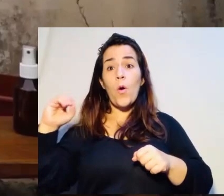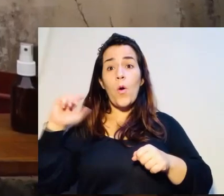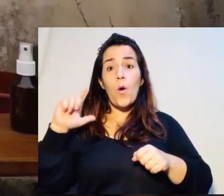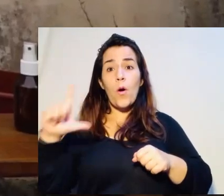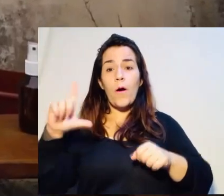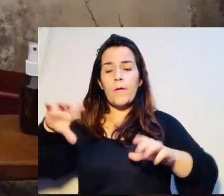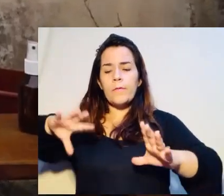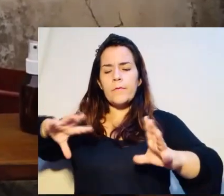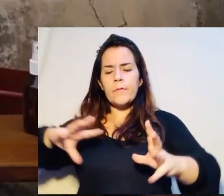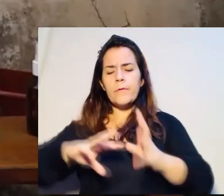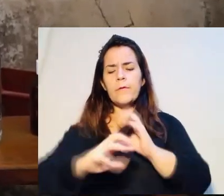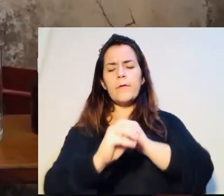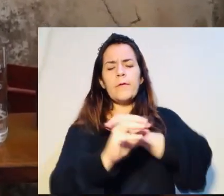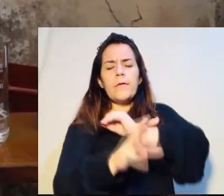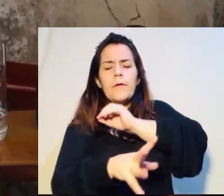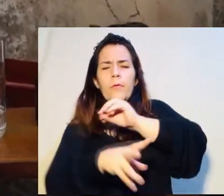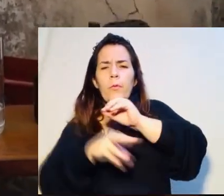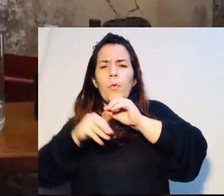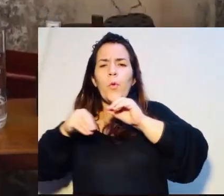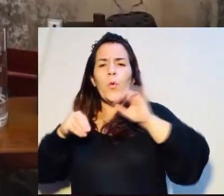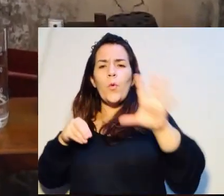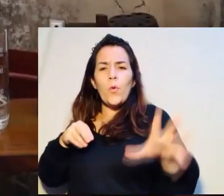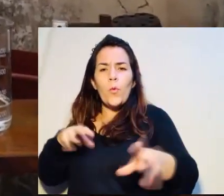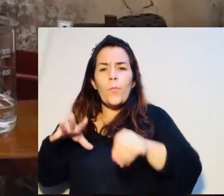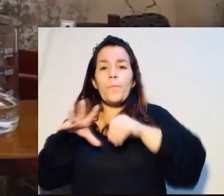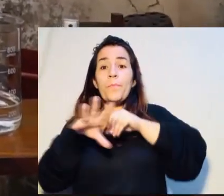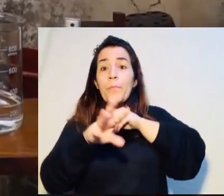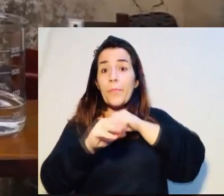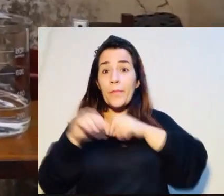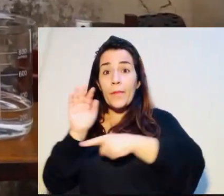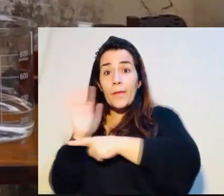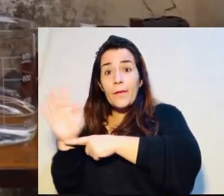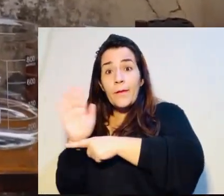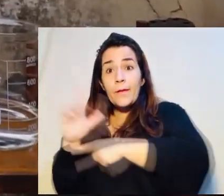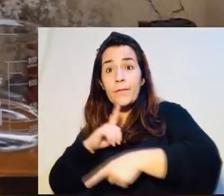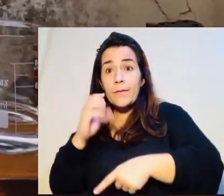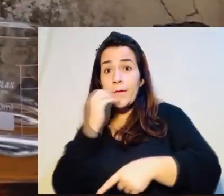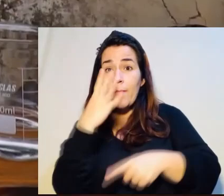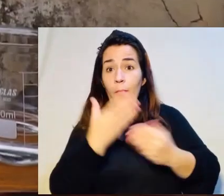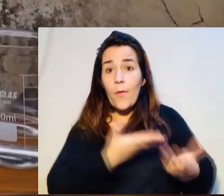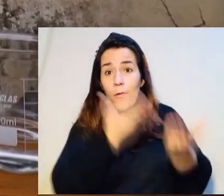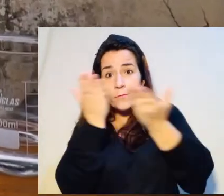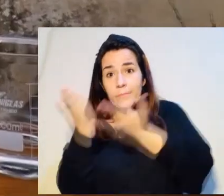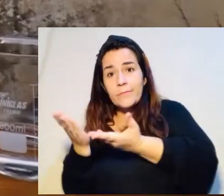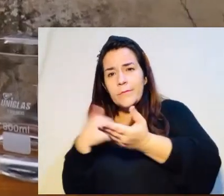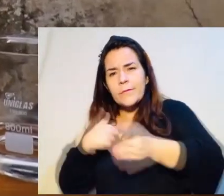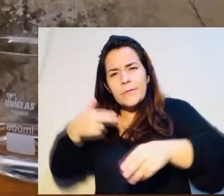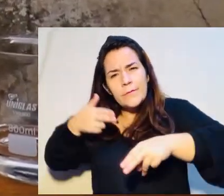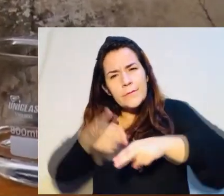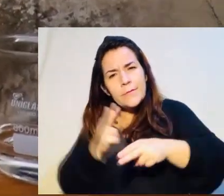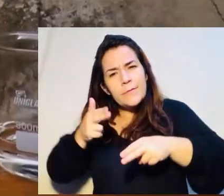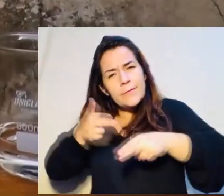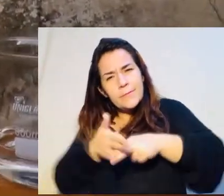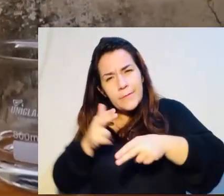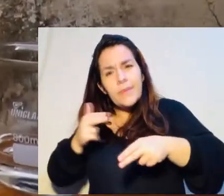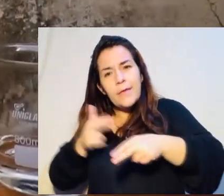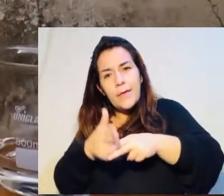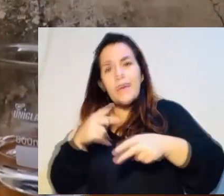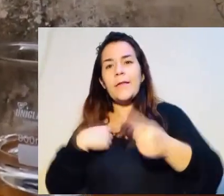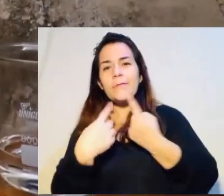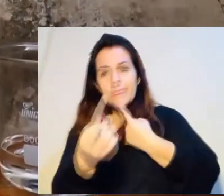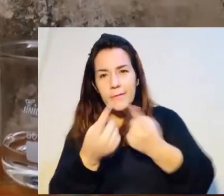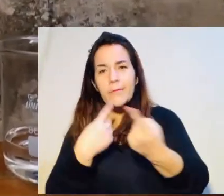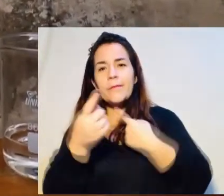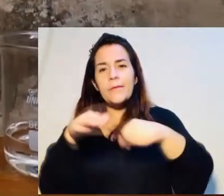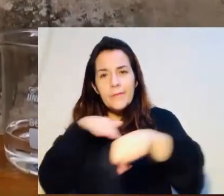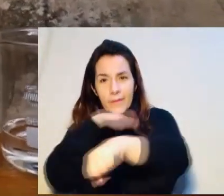erva e extraia tudo de benefício. E enquanto eu vou cortando, nós vamos proseando.